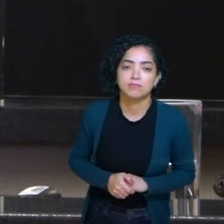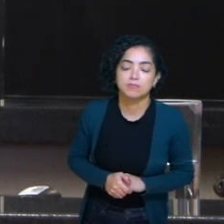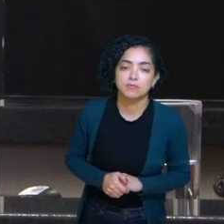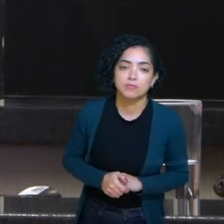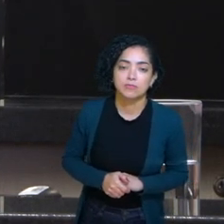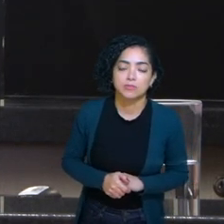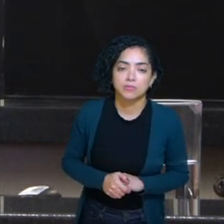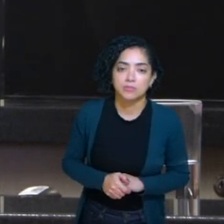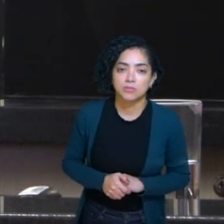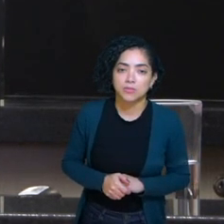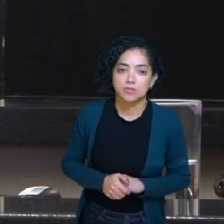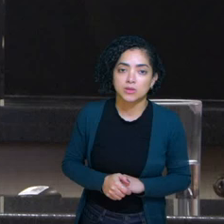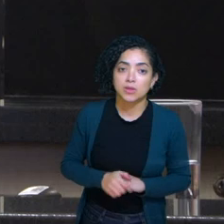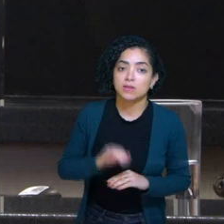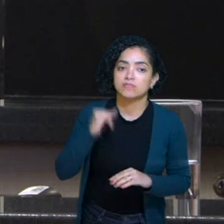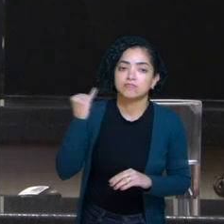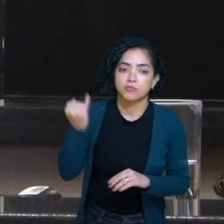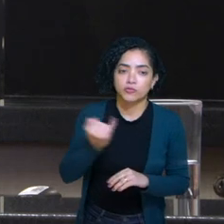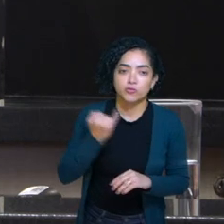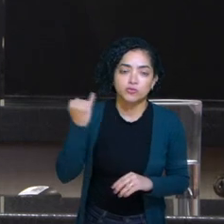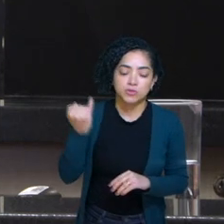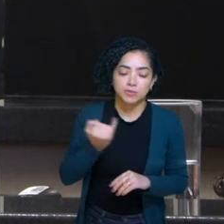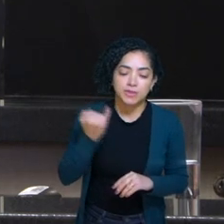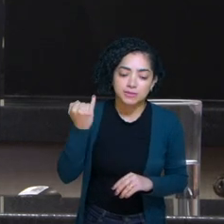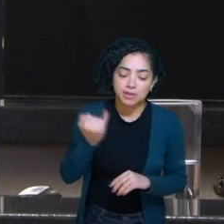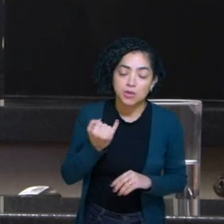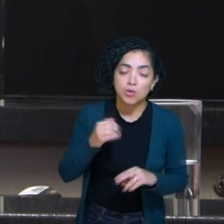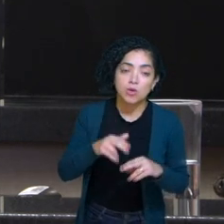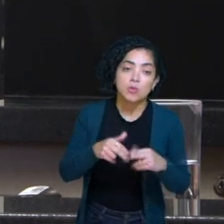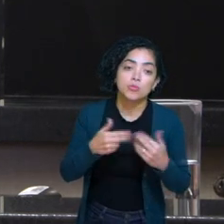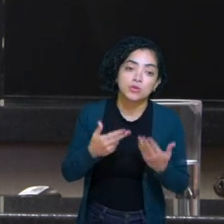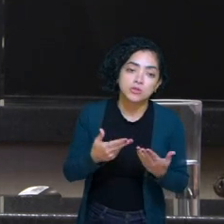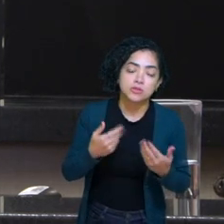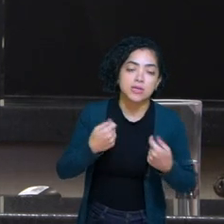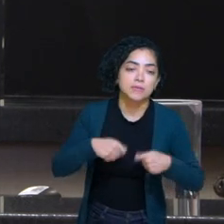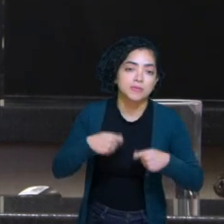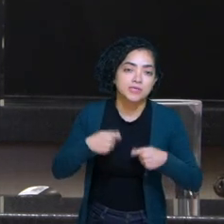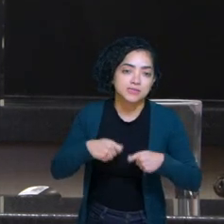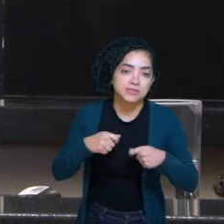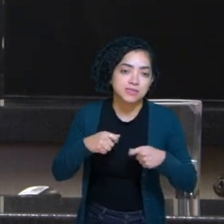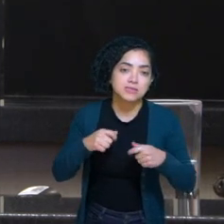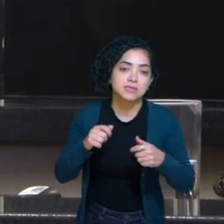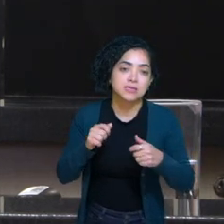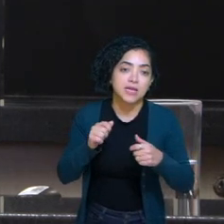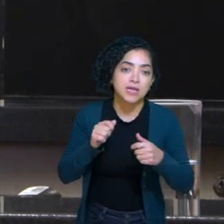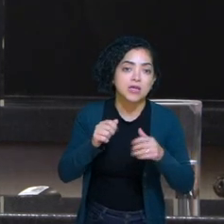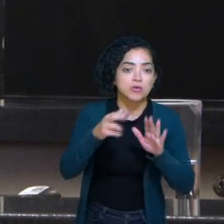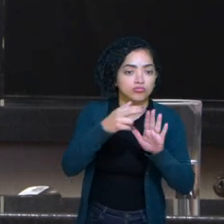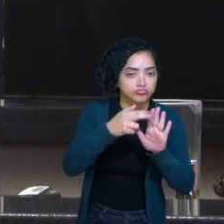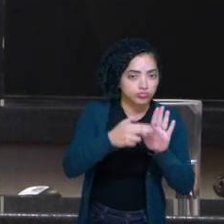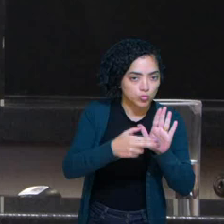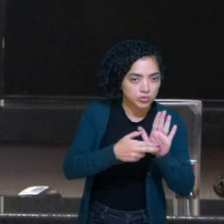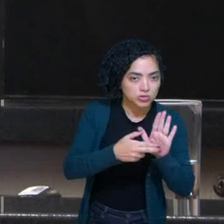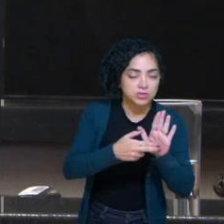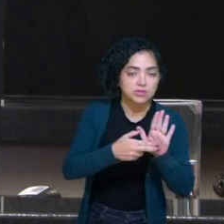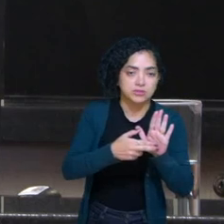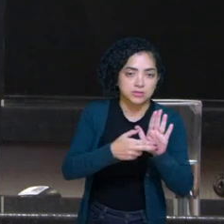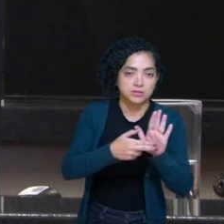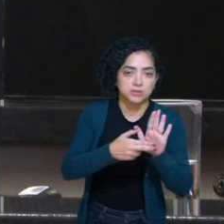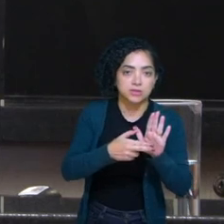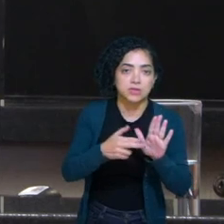né fundamental por isso que ela precisa estar junto com as diretrizes